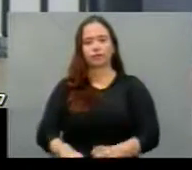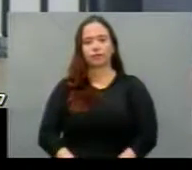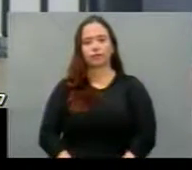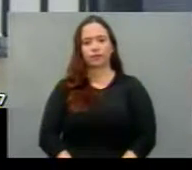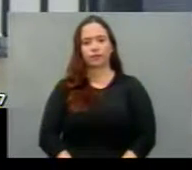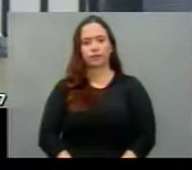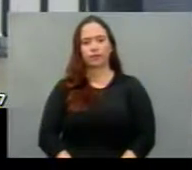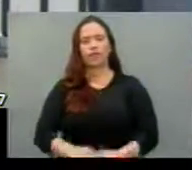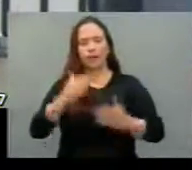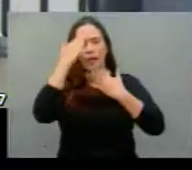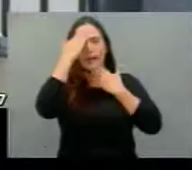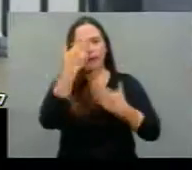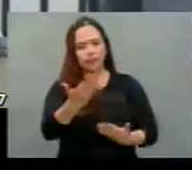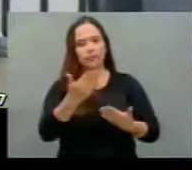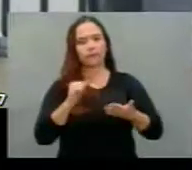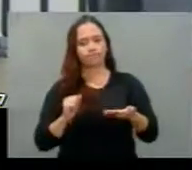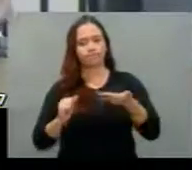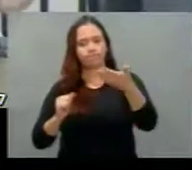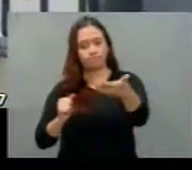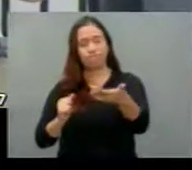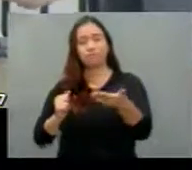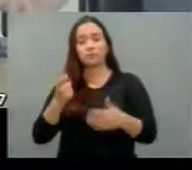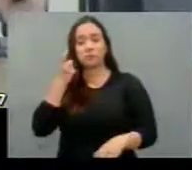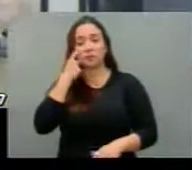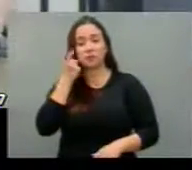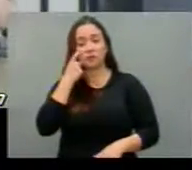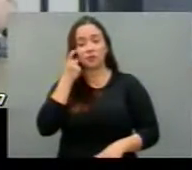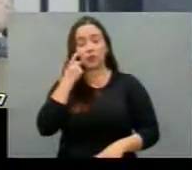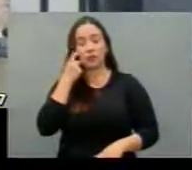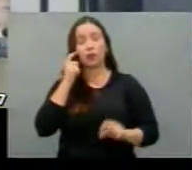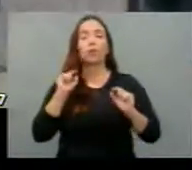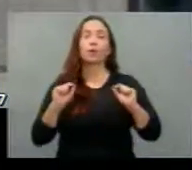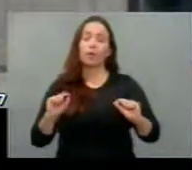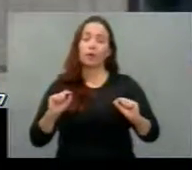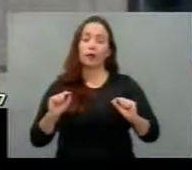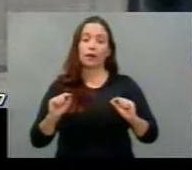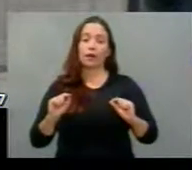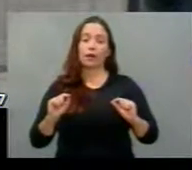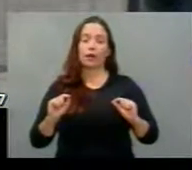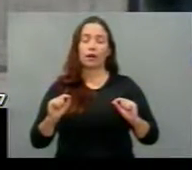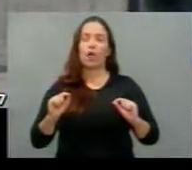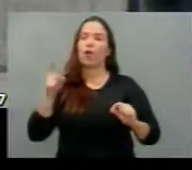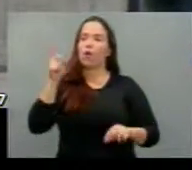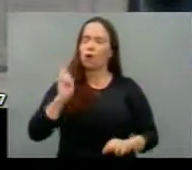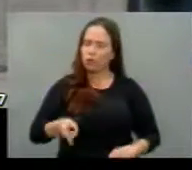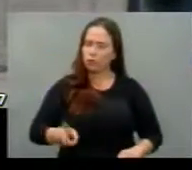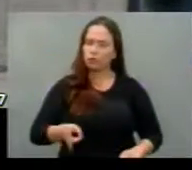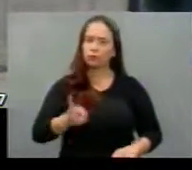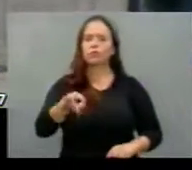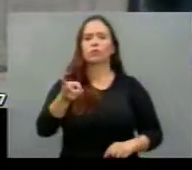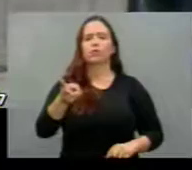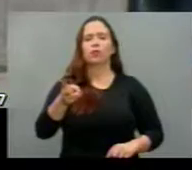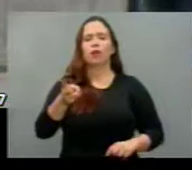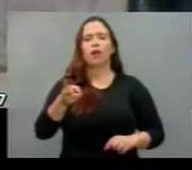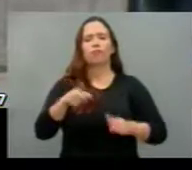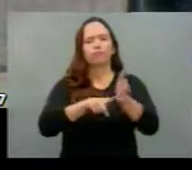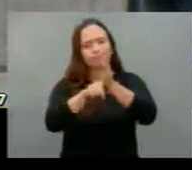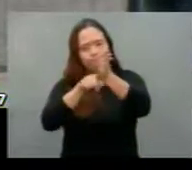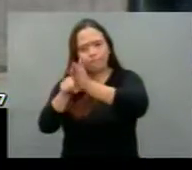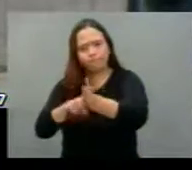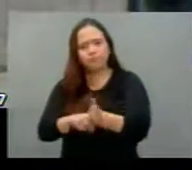Agradeço a parte que Vossa Excelência me concede e espero que dê continuidade a todo o processo